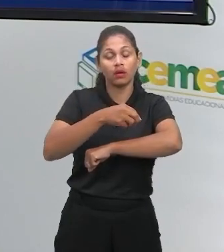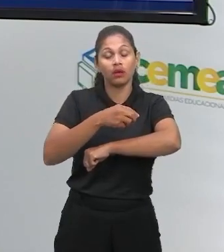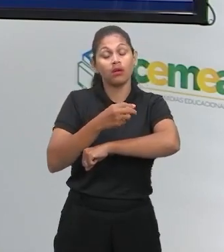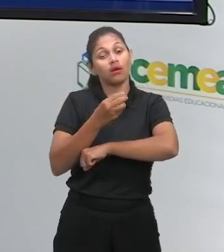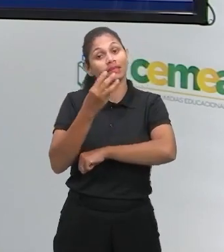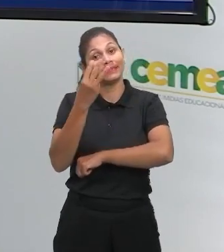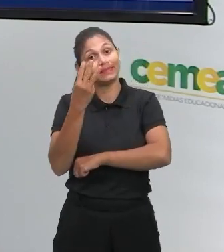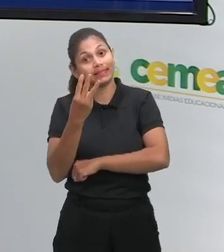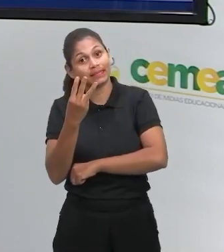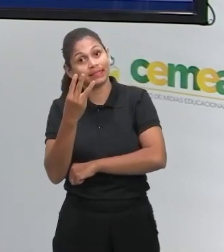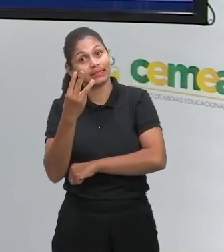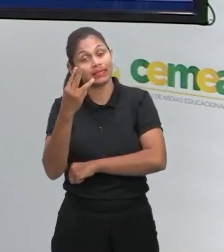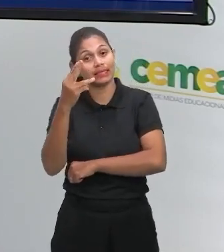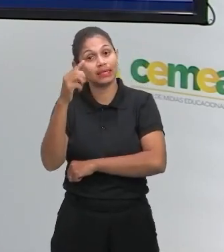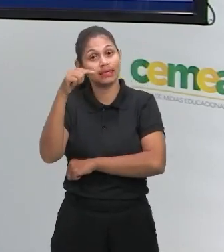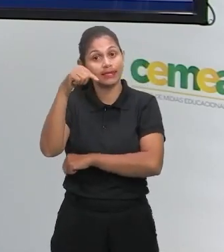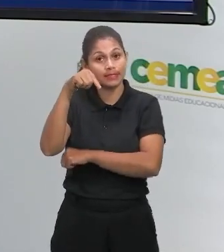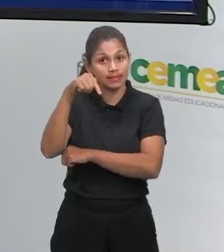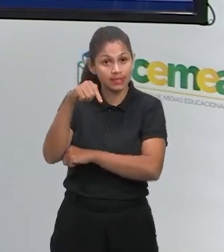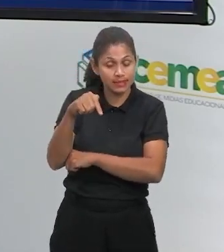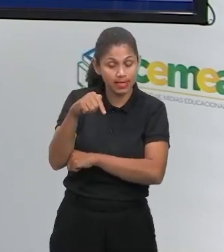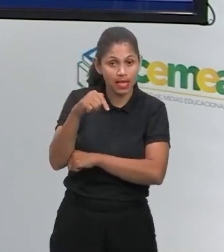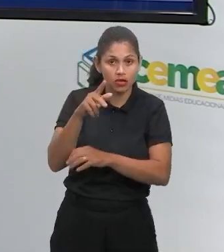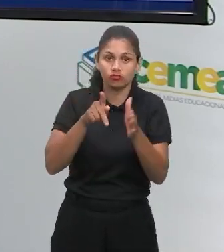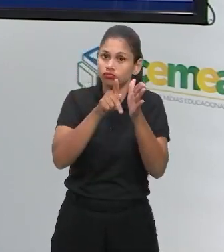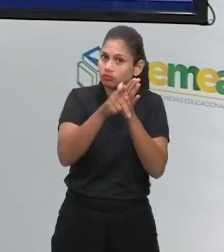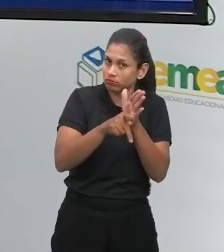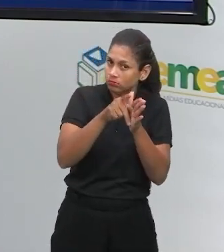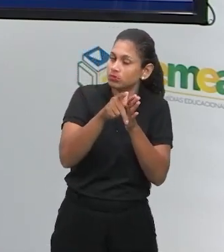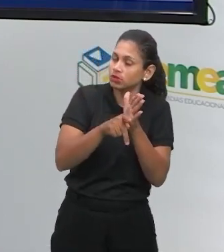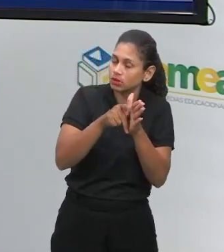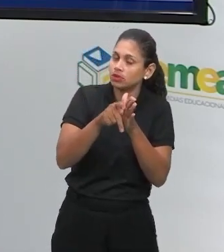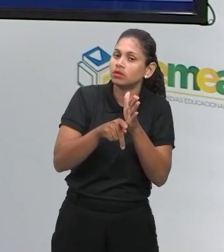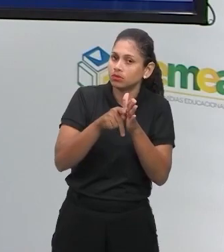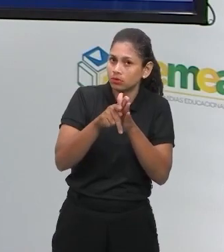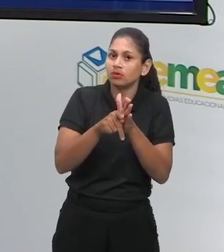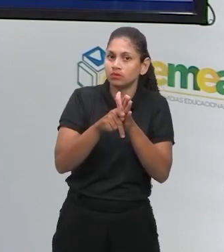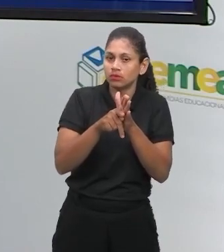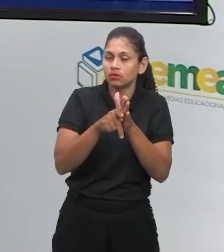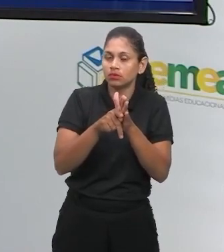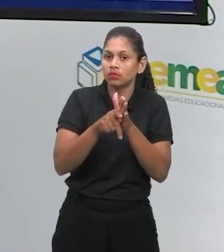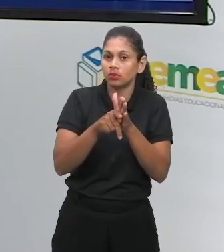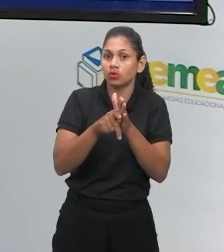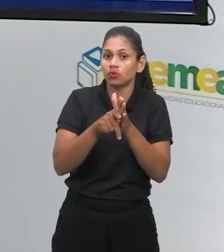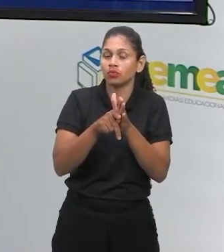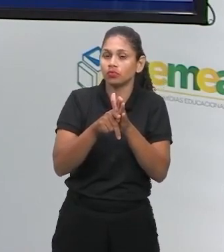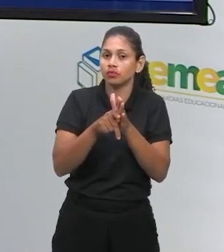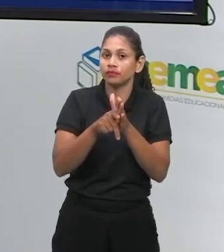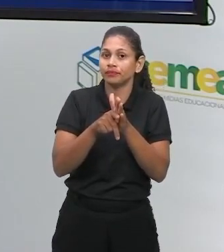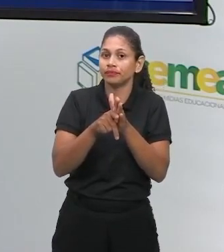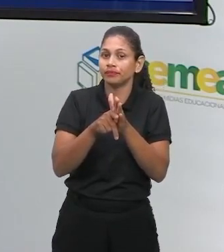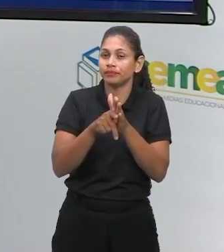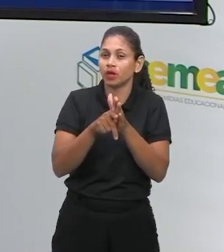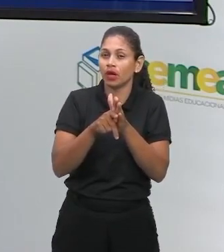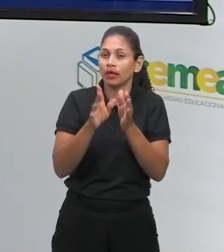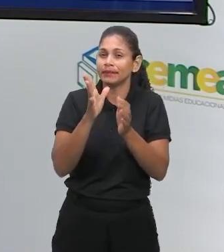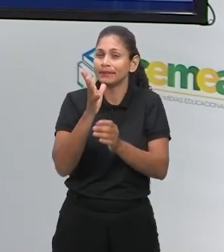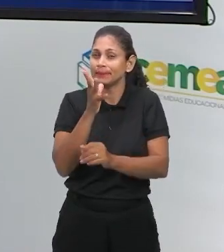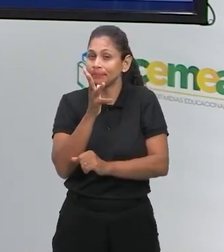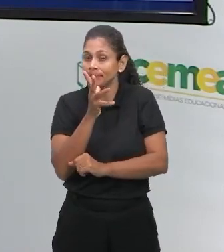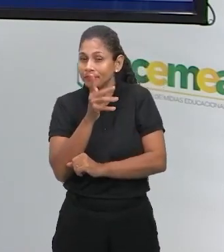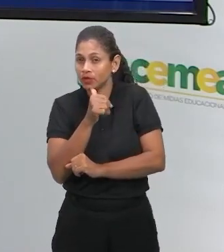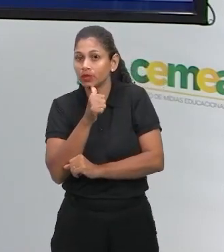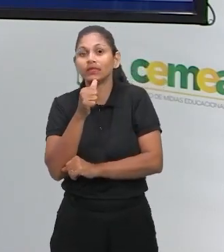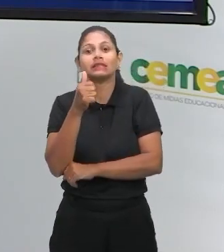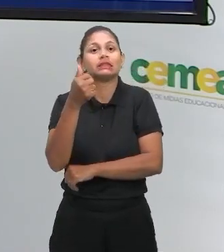e 40 minutos andando. Se fosse eu iria andando, né? Porque já pensou, você vai no metrô, vai pegar uma suvaqueira ali, né? Então é